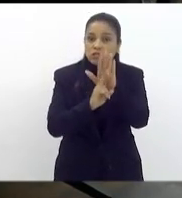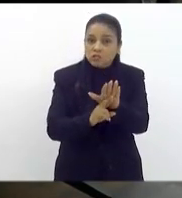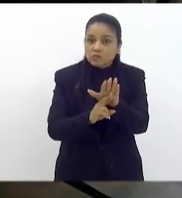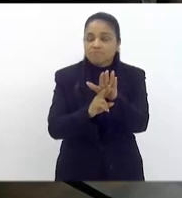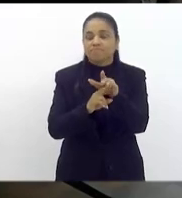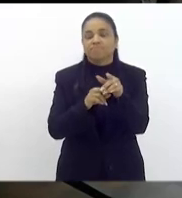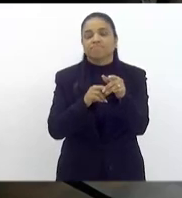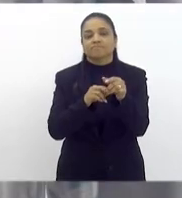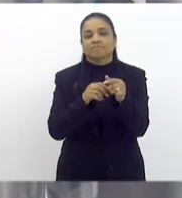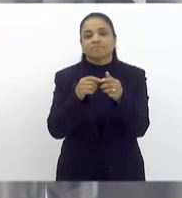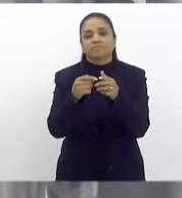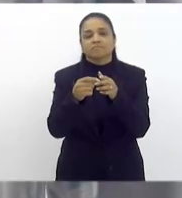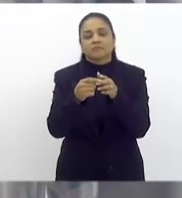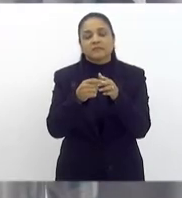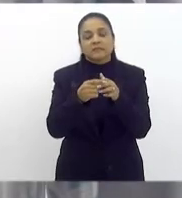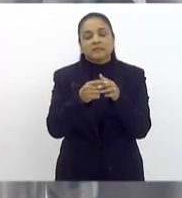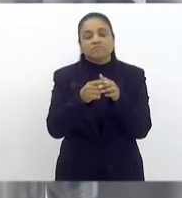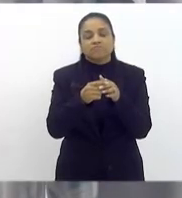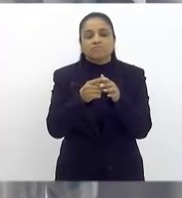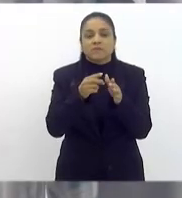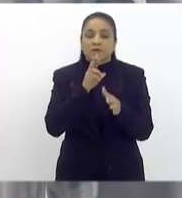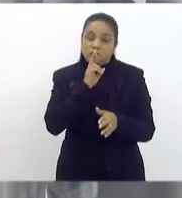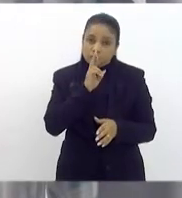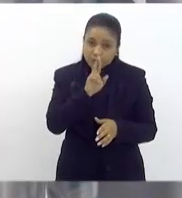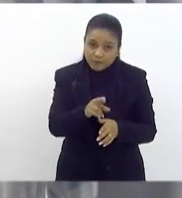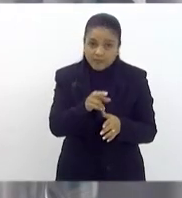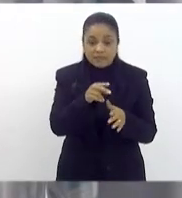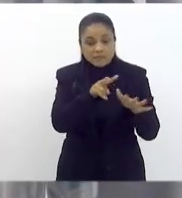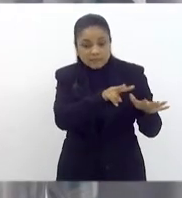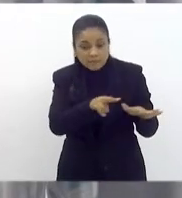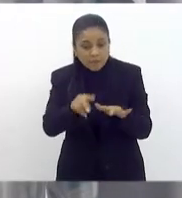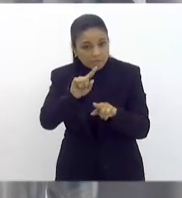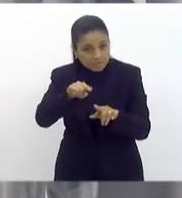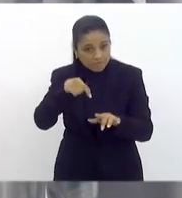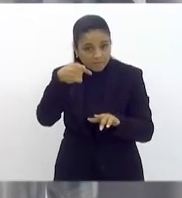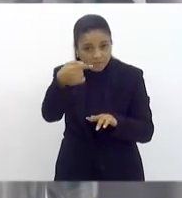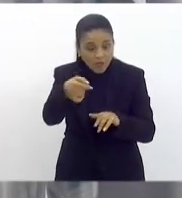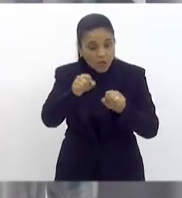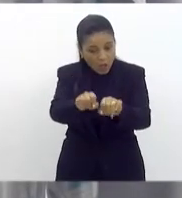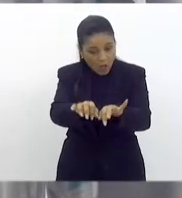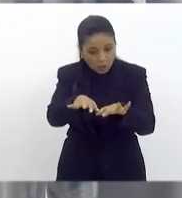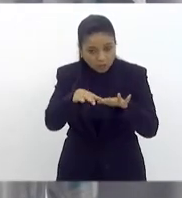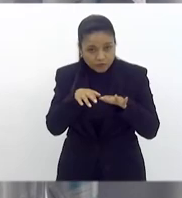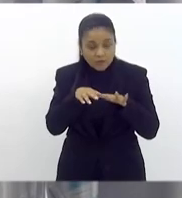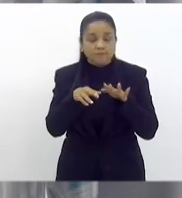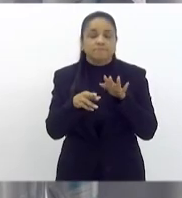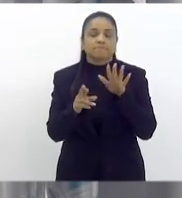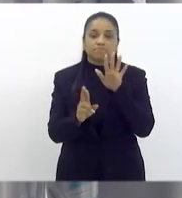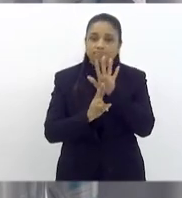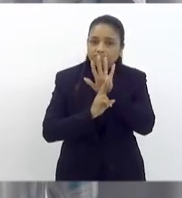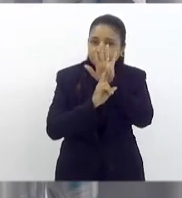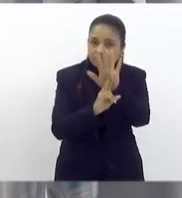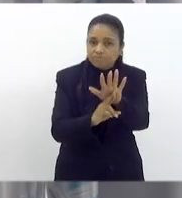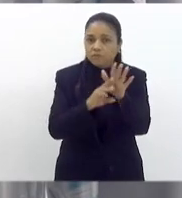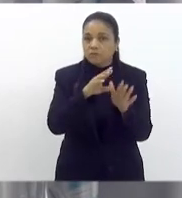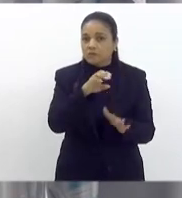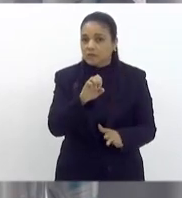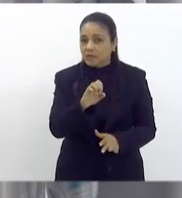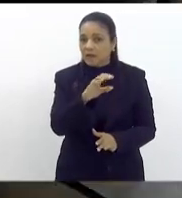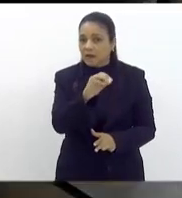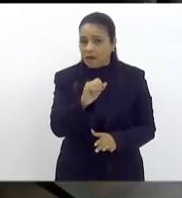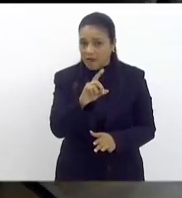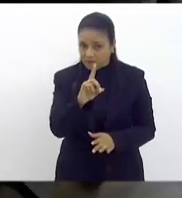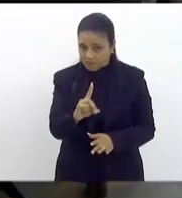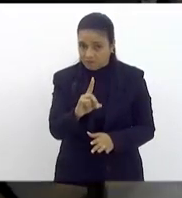vem, para que a gente faça uma profícua audiência na semana que vem aí com o representante do ECAD. Então, senhor